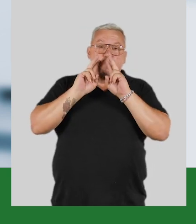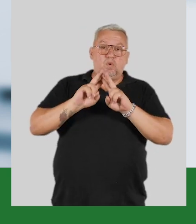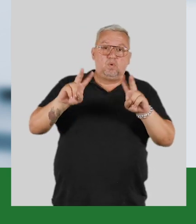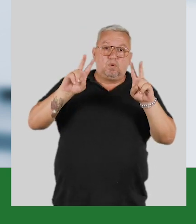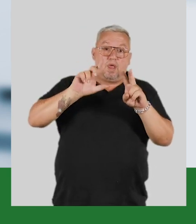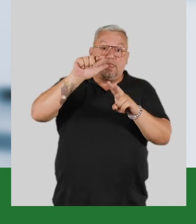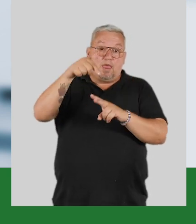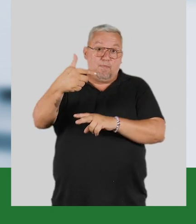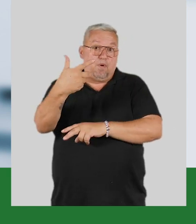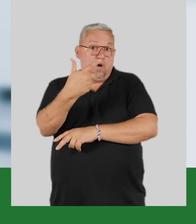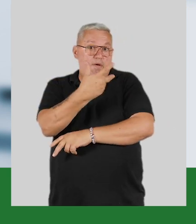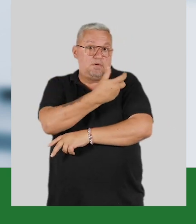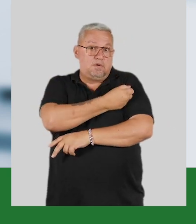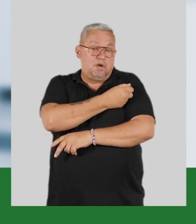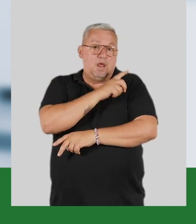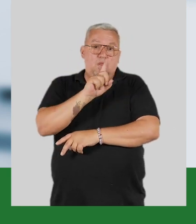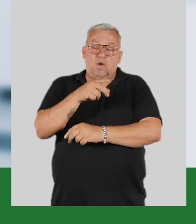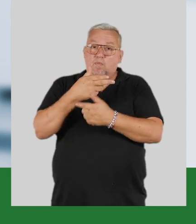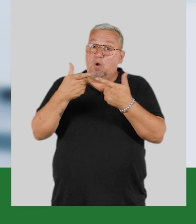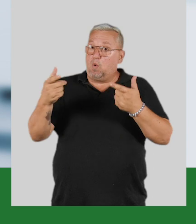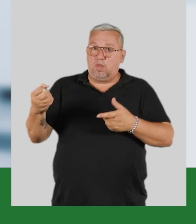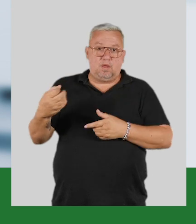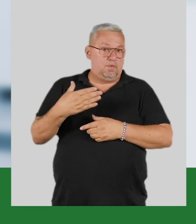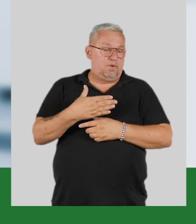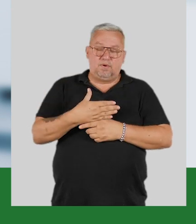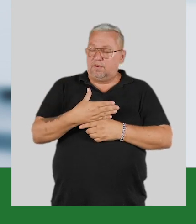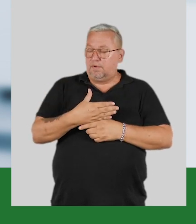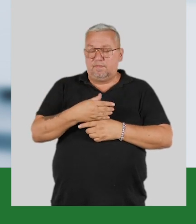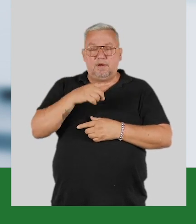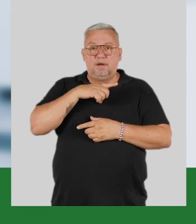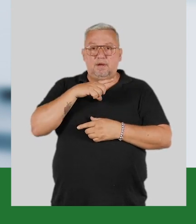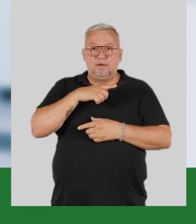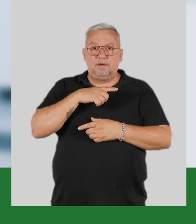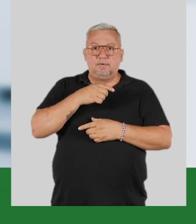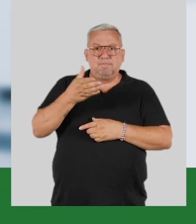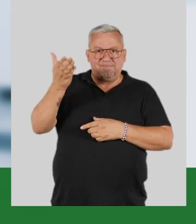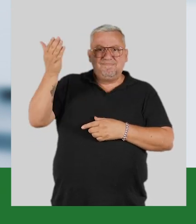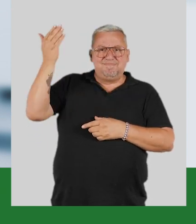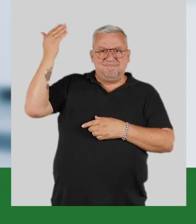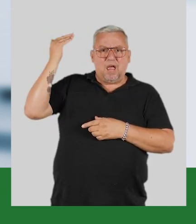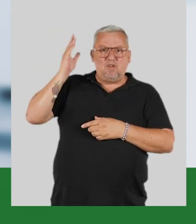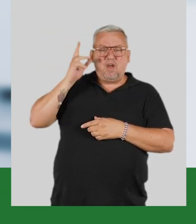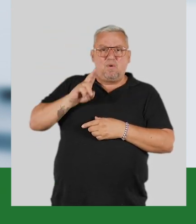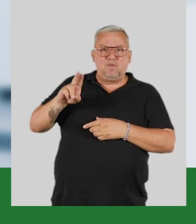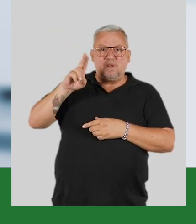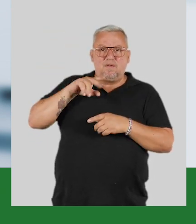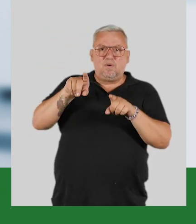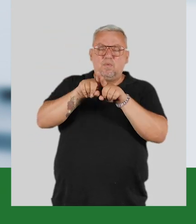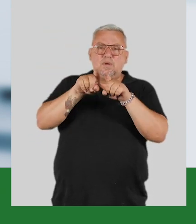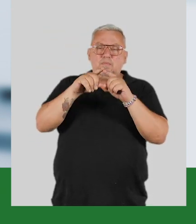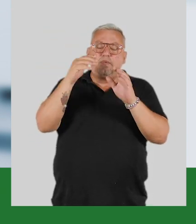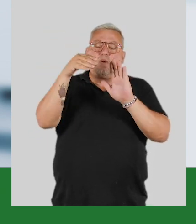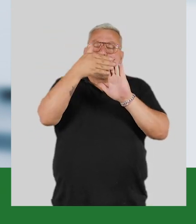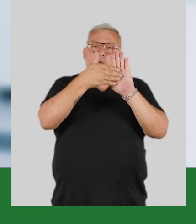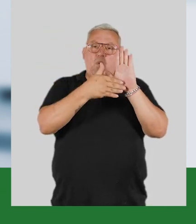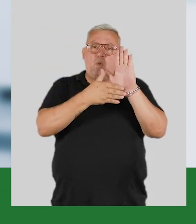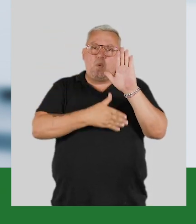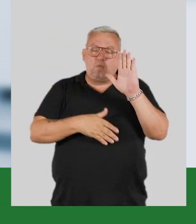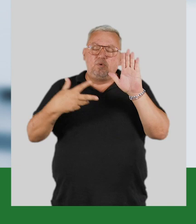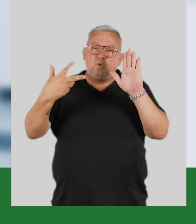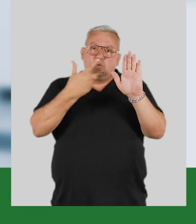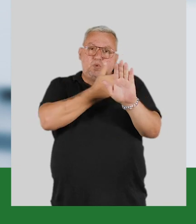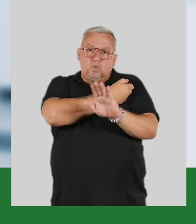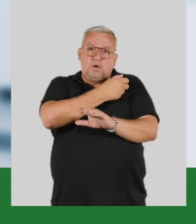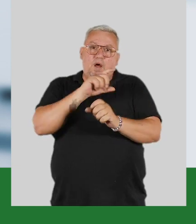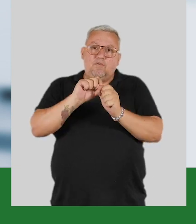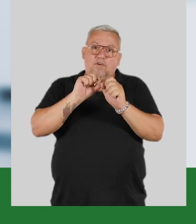adversos pós-vacinação não é uma coisa nova, é uma coisa que é tão antiga quanto o programa de imunização. Aqui no estado de São Paulo nós fazemos